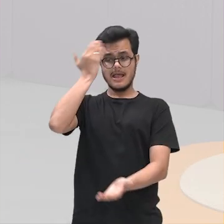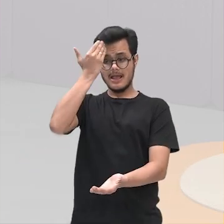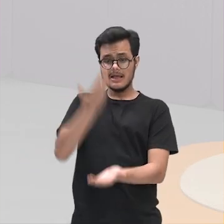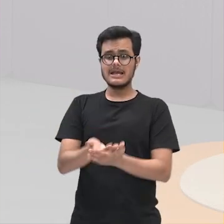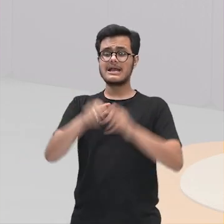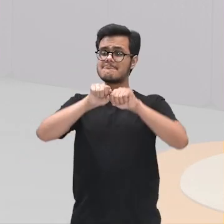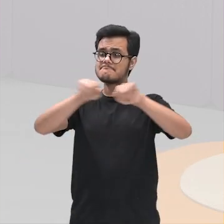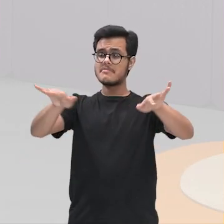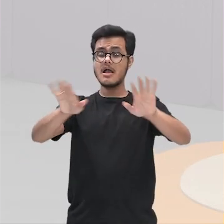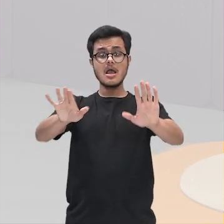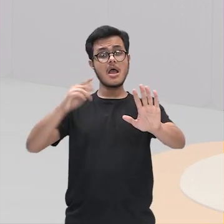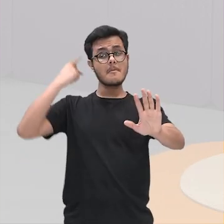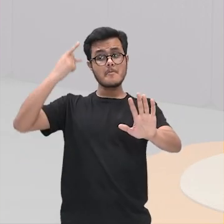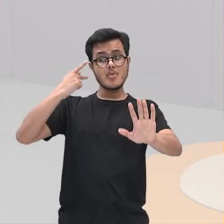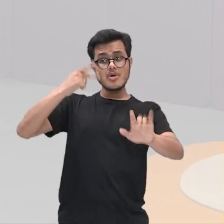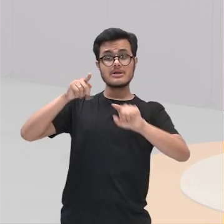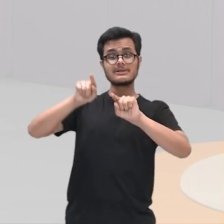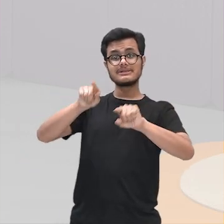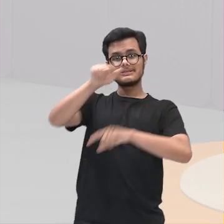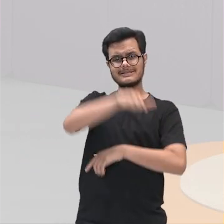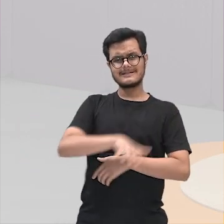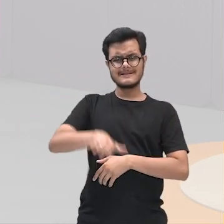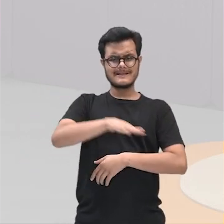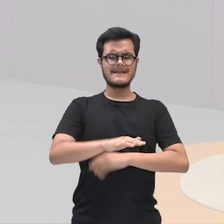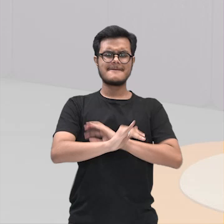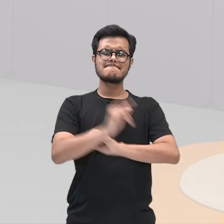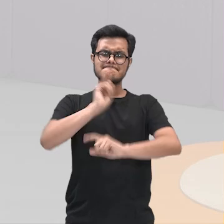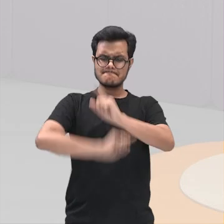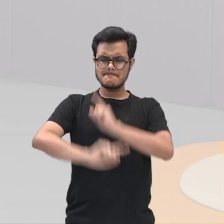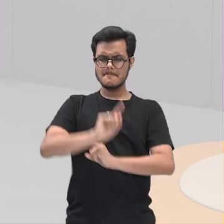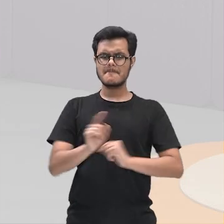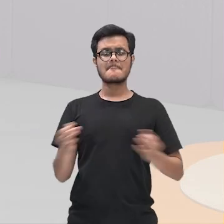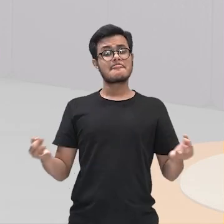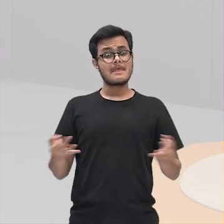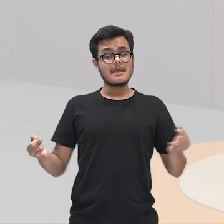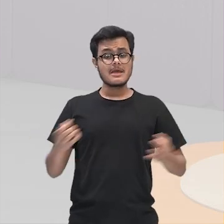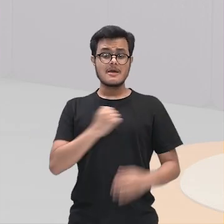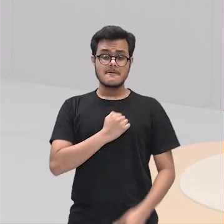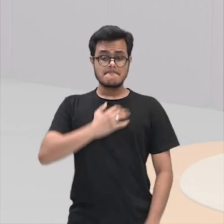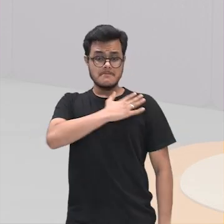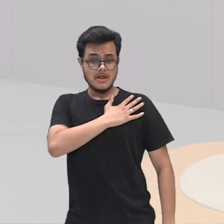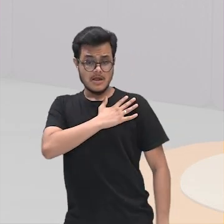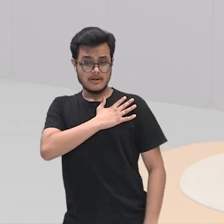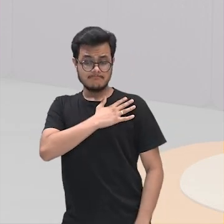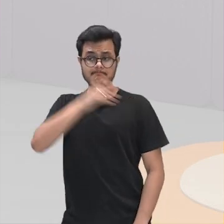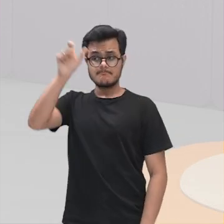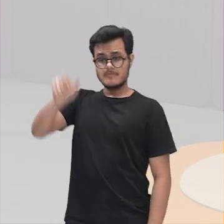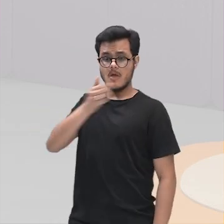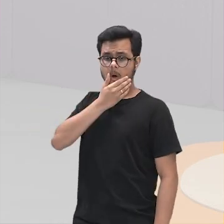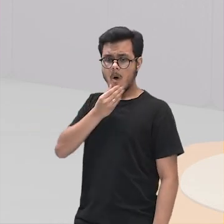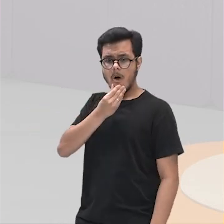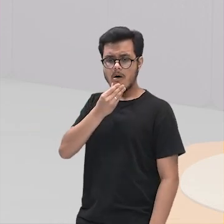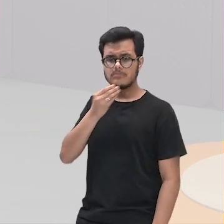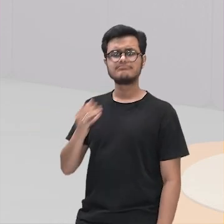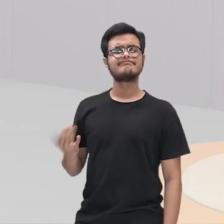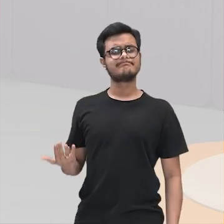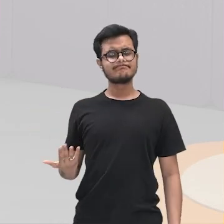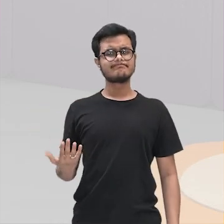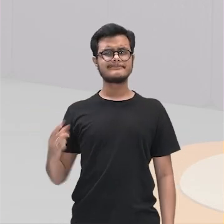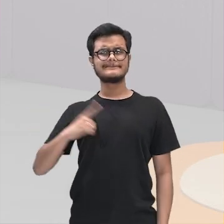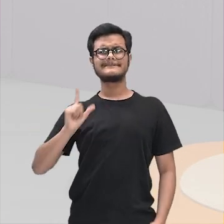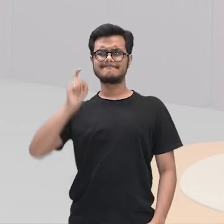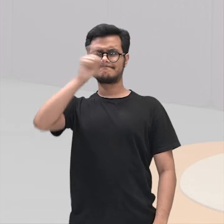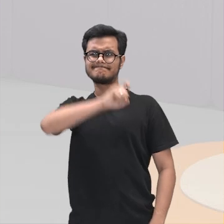externa que, apesar dos sucessos iniciais, as campanhas militares de Justiniano também enfrentaram